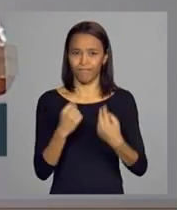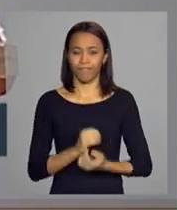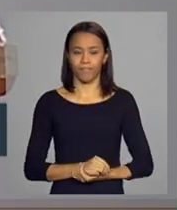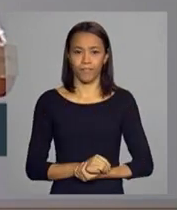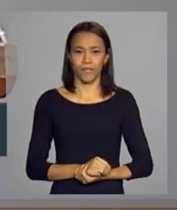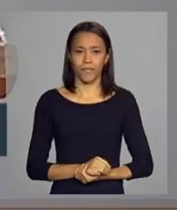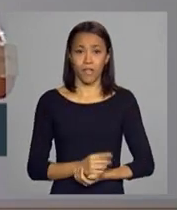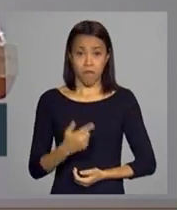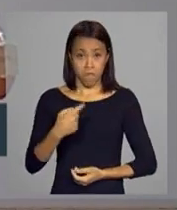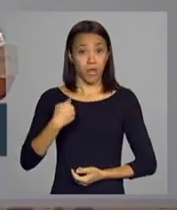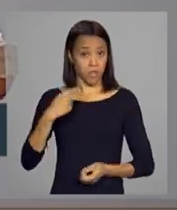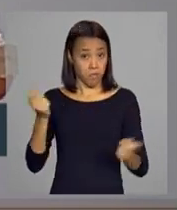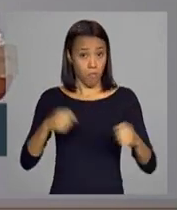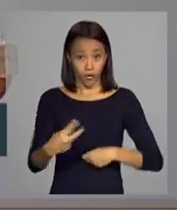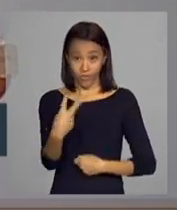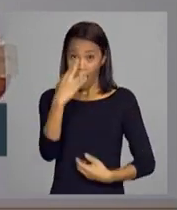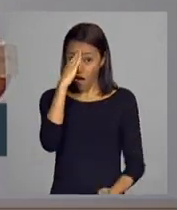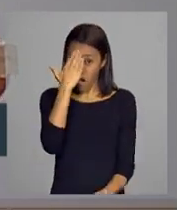para que acreditem